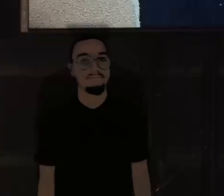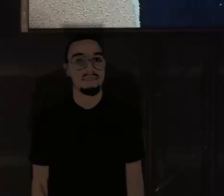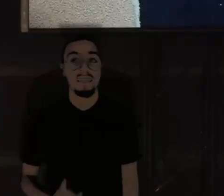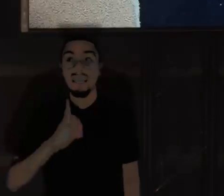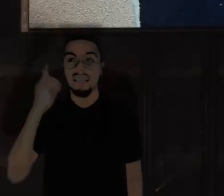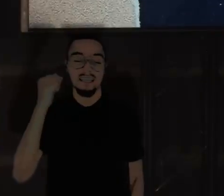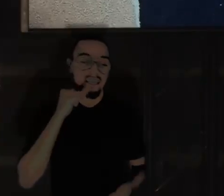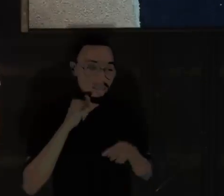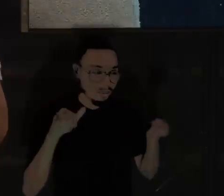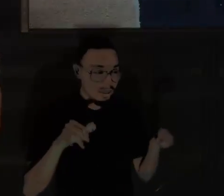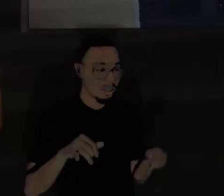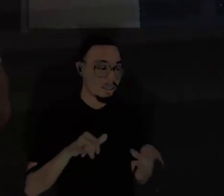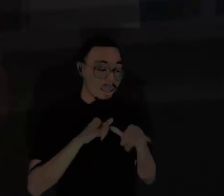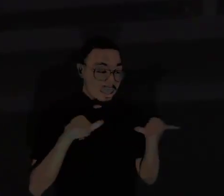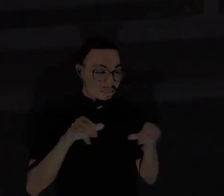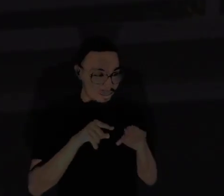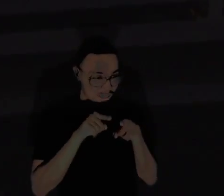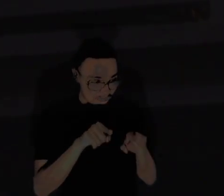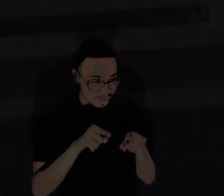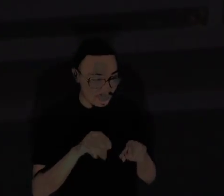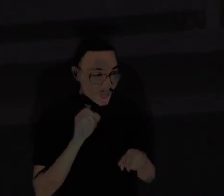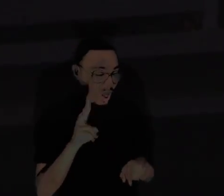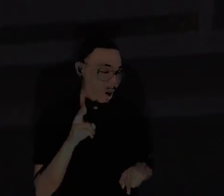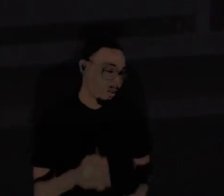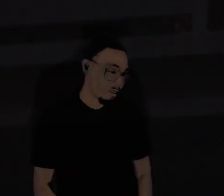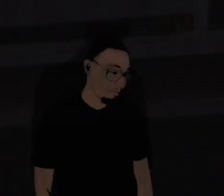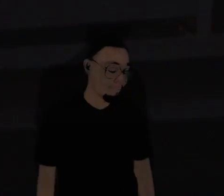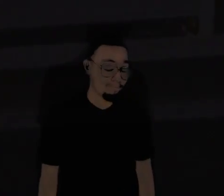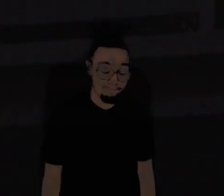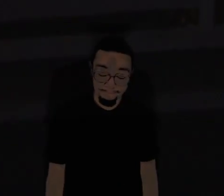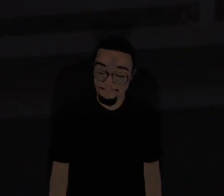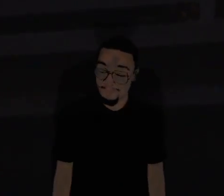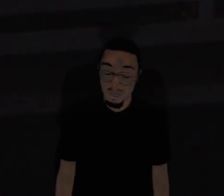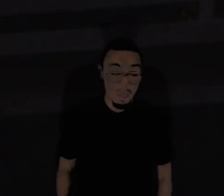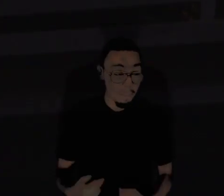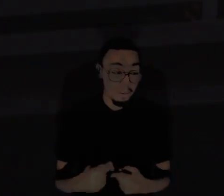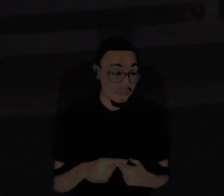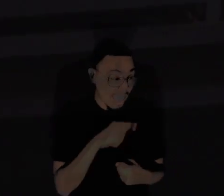mesmo. Porque eles não podem enxergar o que eu plantei dentro de você.